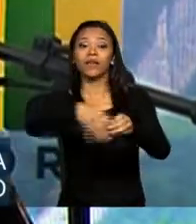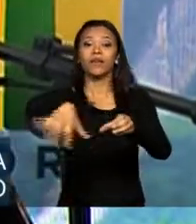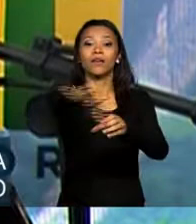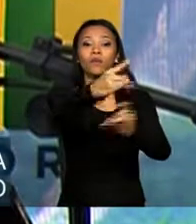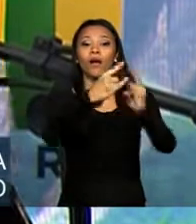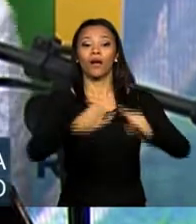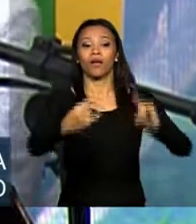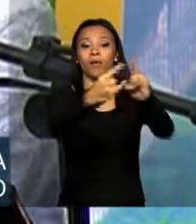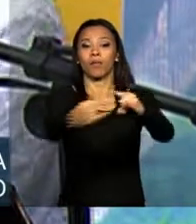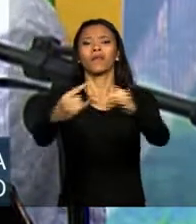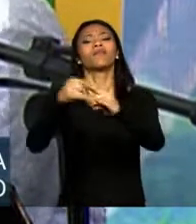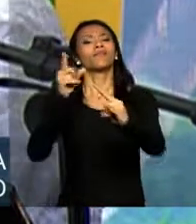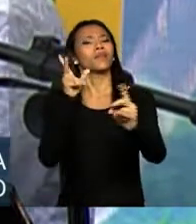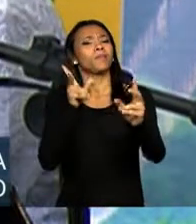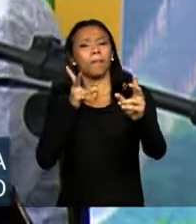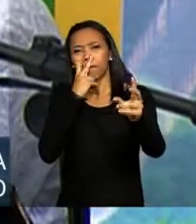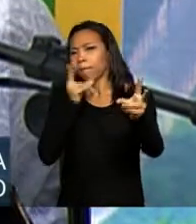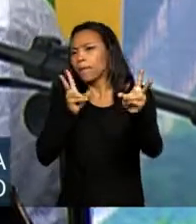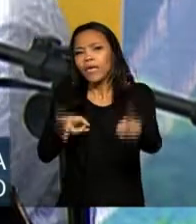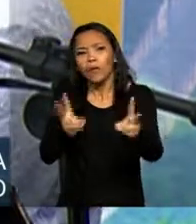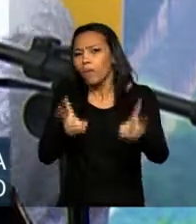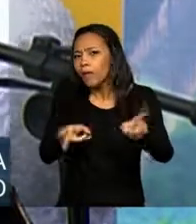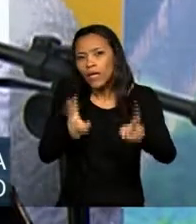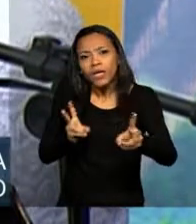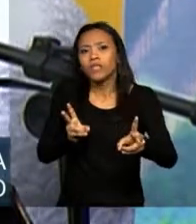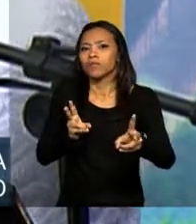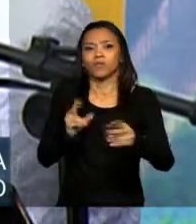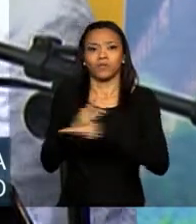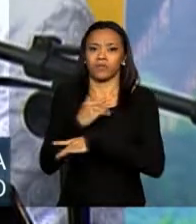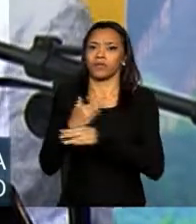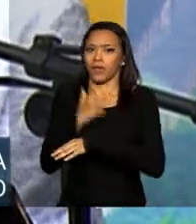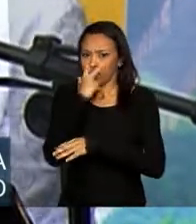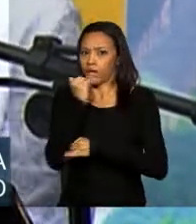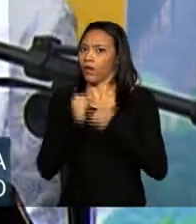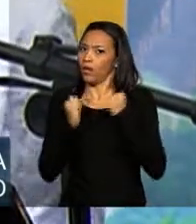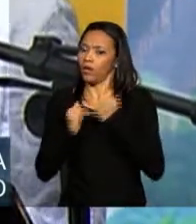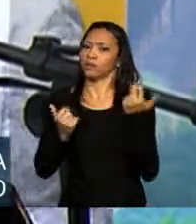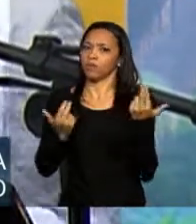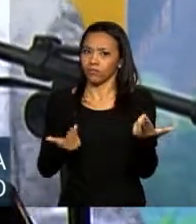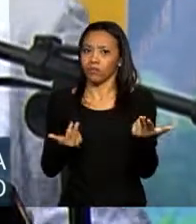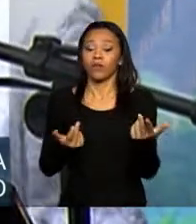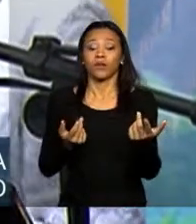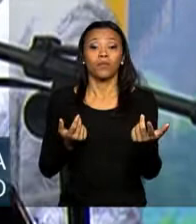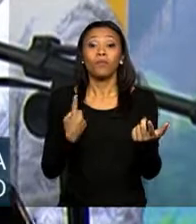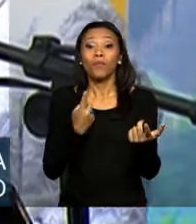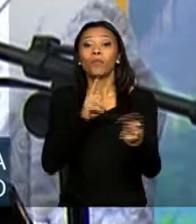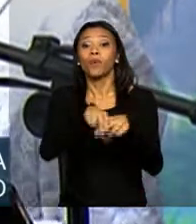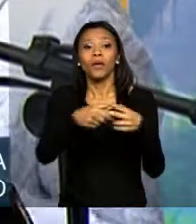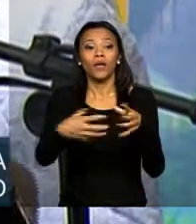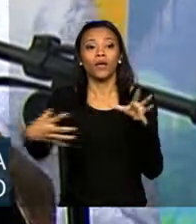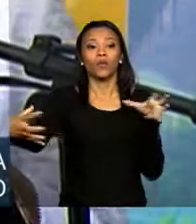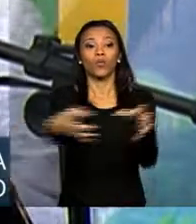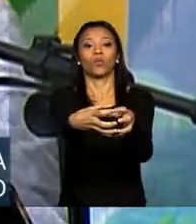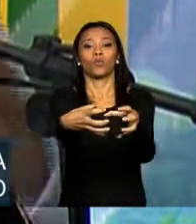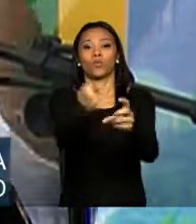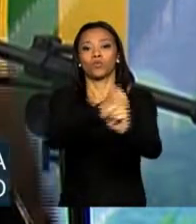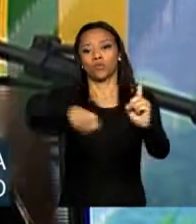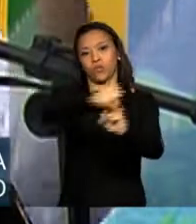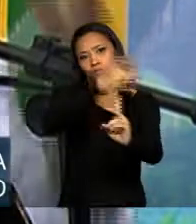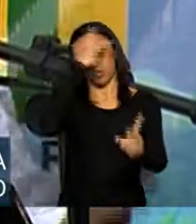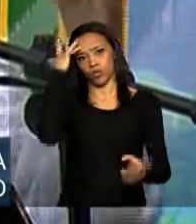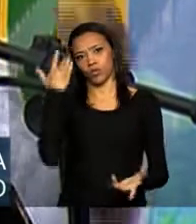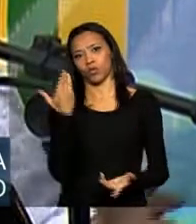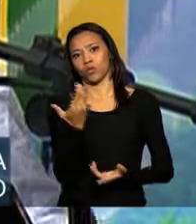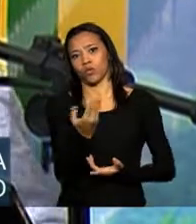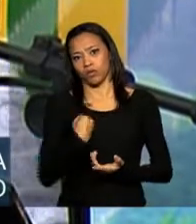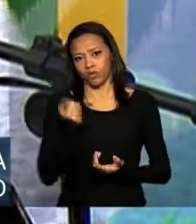urbanização entendida como vida humana digna numa o lado social e aí eu